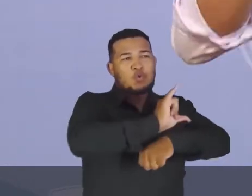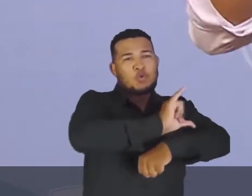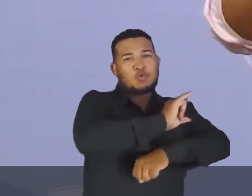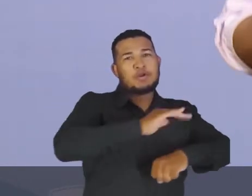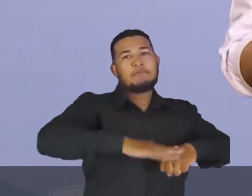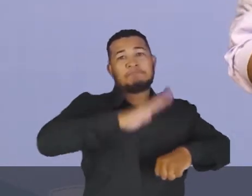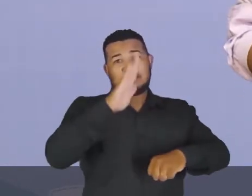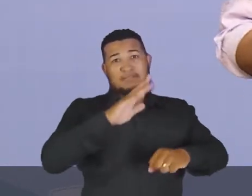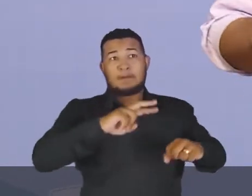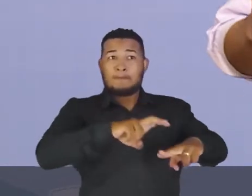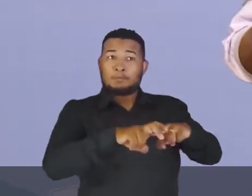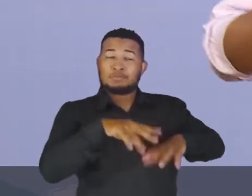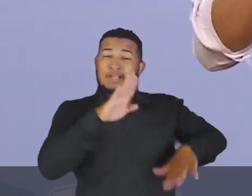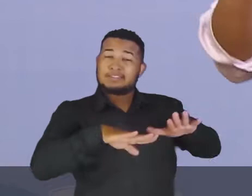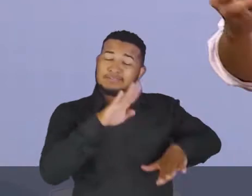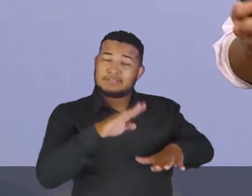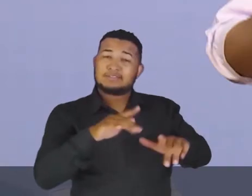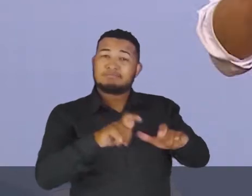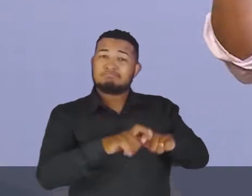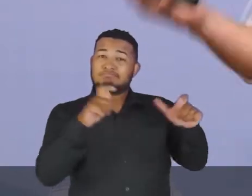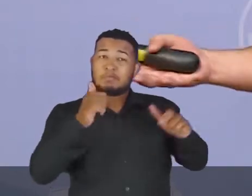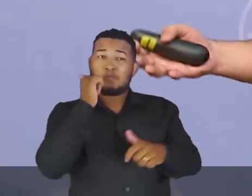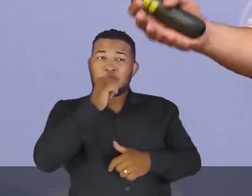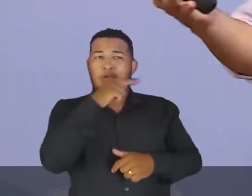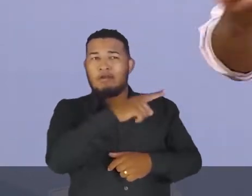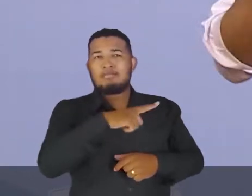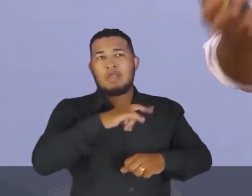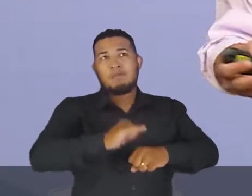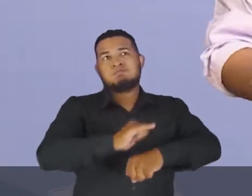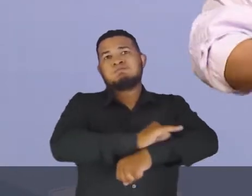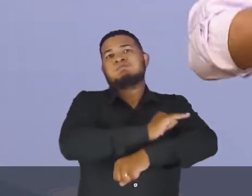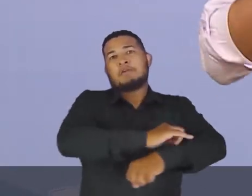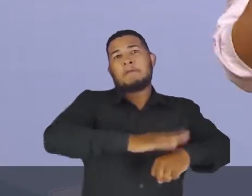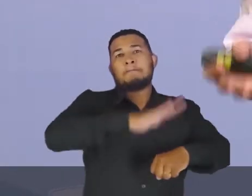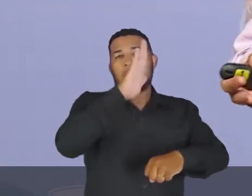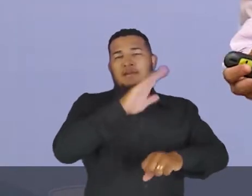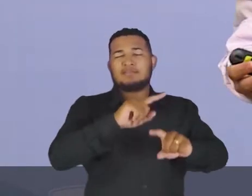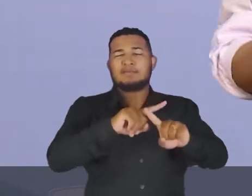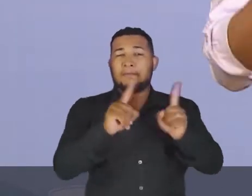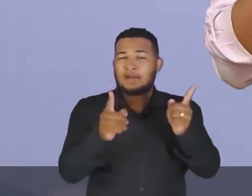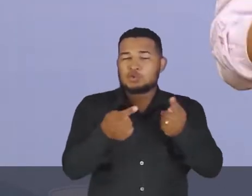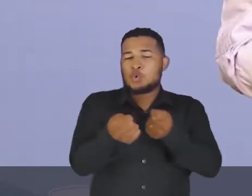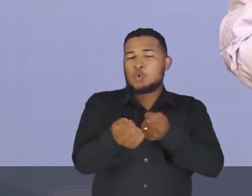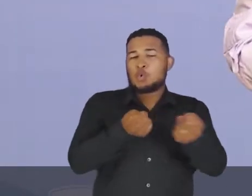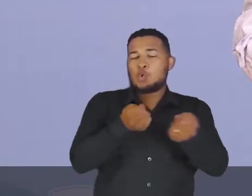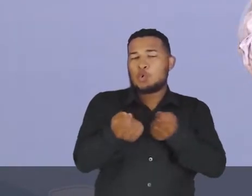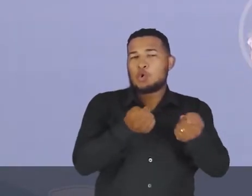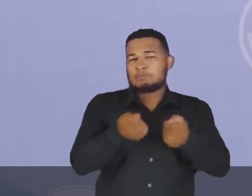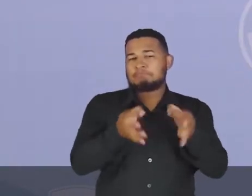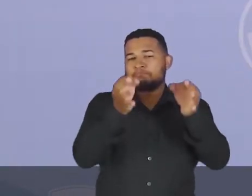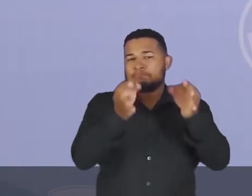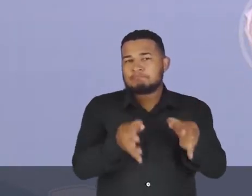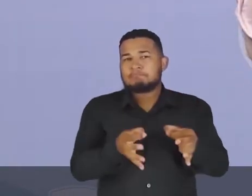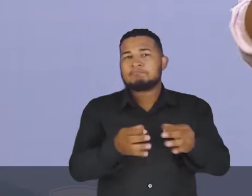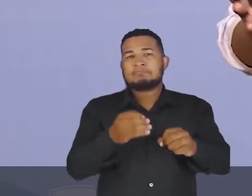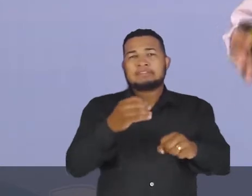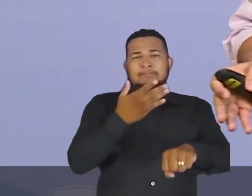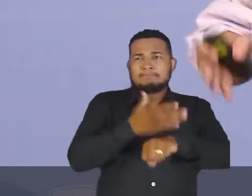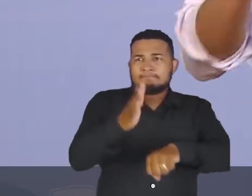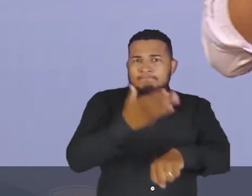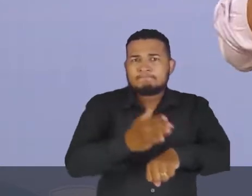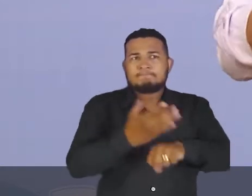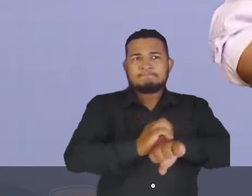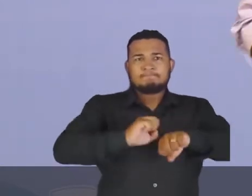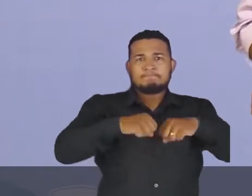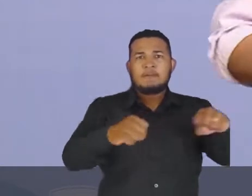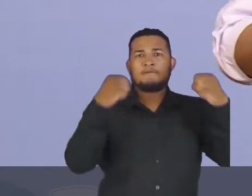uma predisposição maior a desenvolver a obesidade. Mas é lógico, se controlar direitinho, fazendo as atividades físicas e ouvindo o